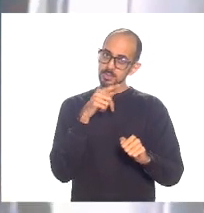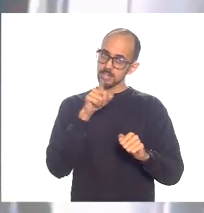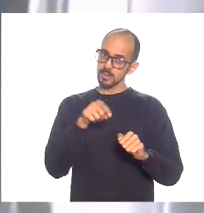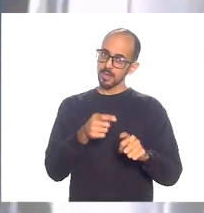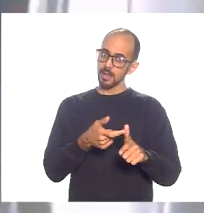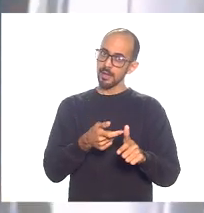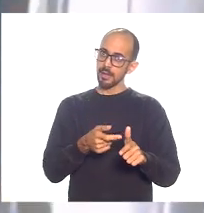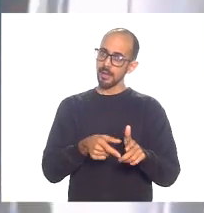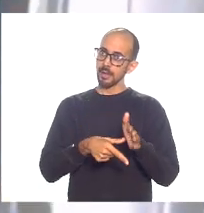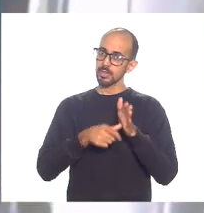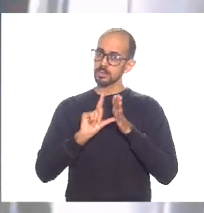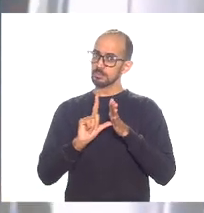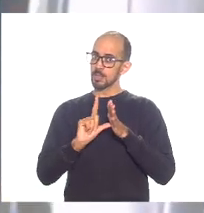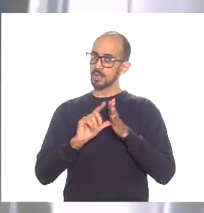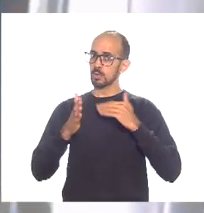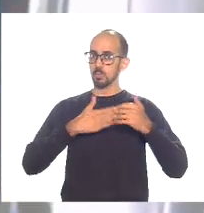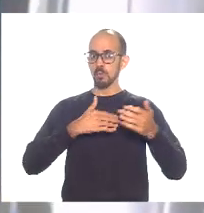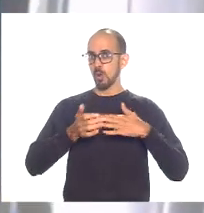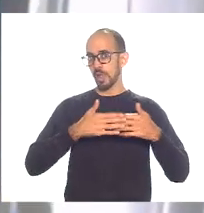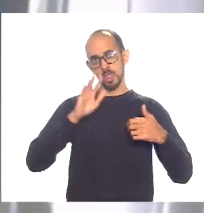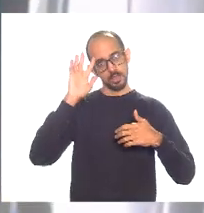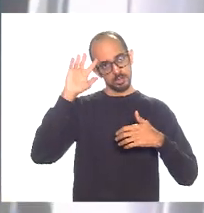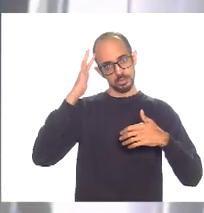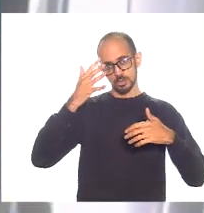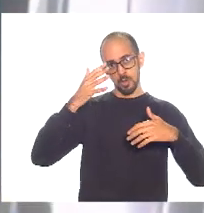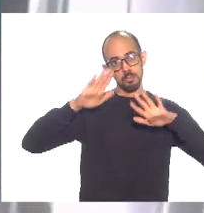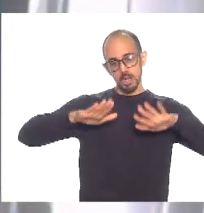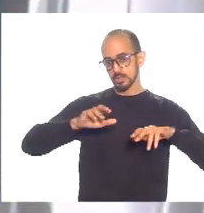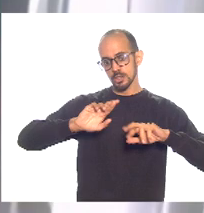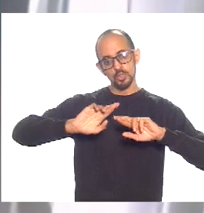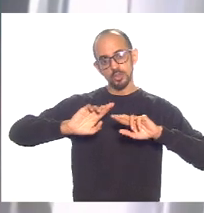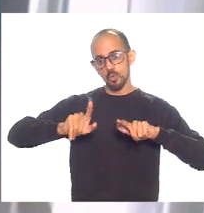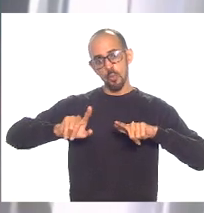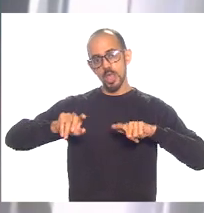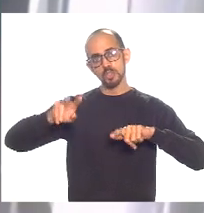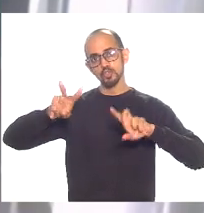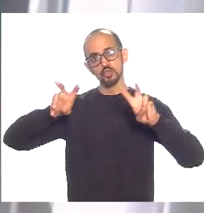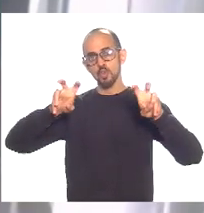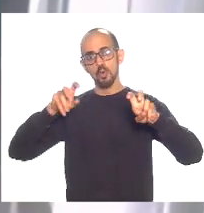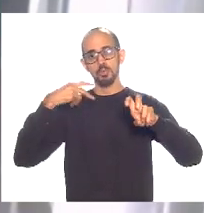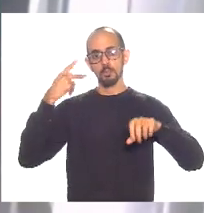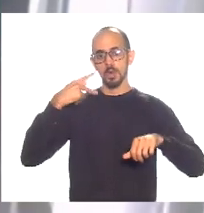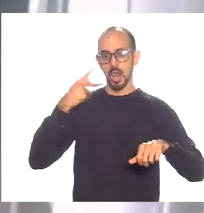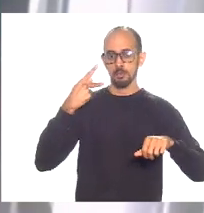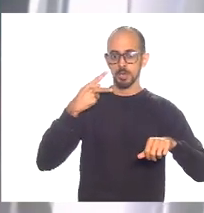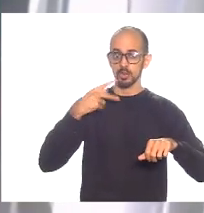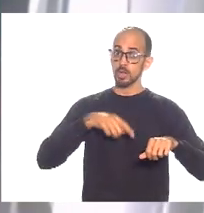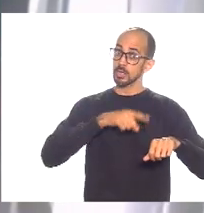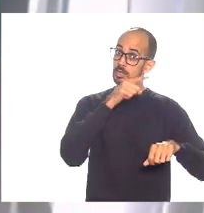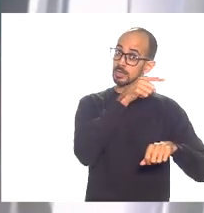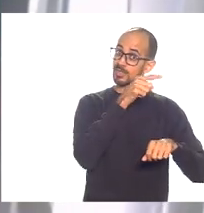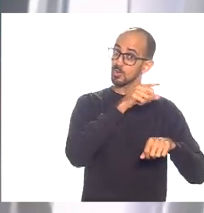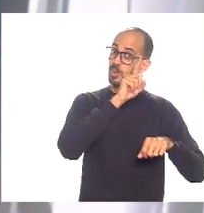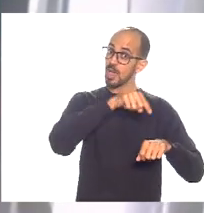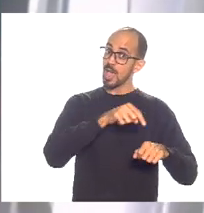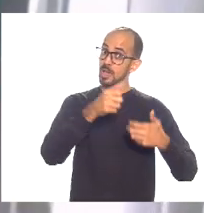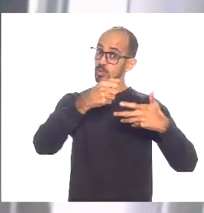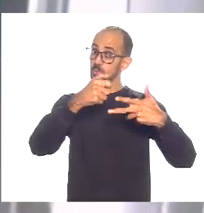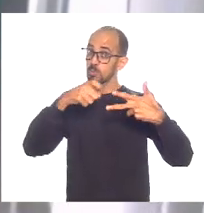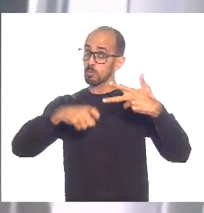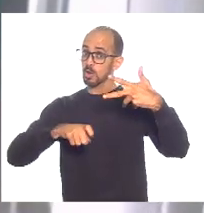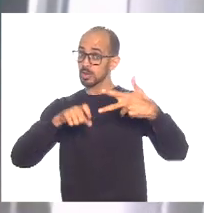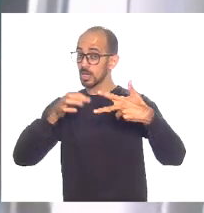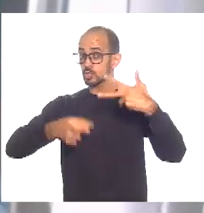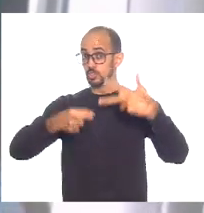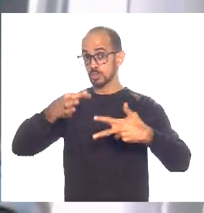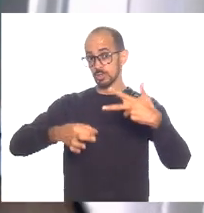maneira, esta decisão não tem nada a ver com o parlamento. Aqui nós não estamos no Poder Judiciário, aqui nós estamos no Poder